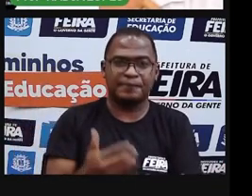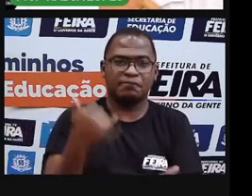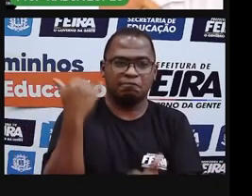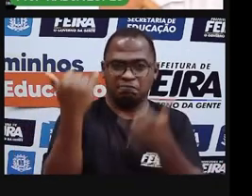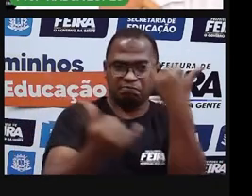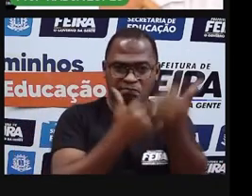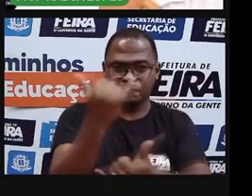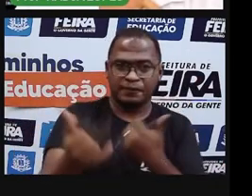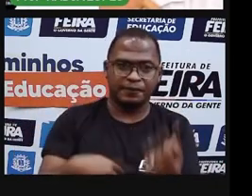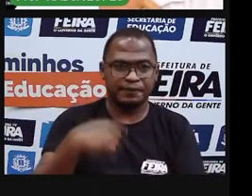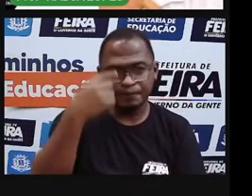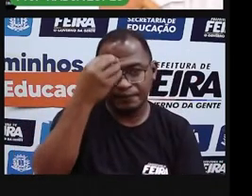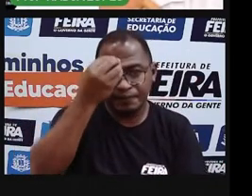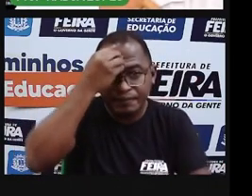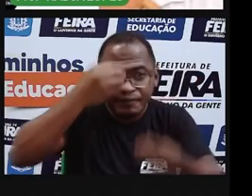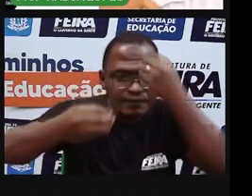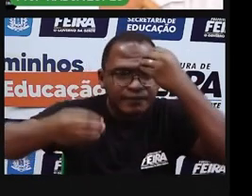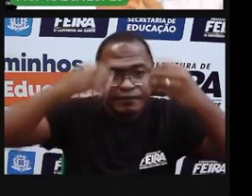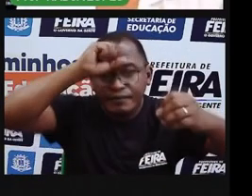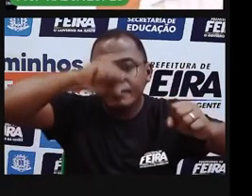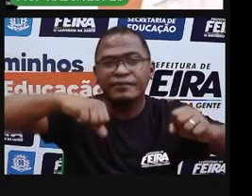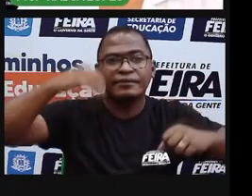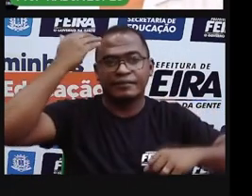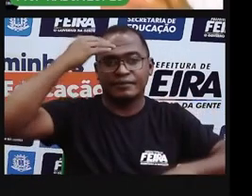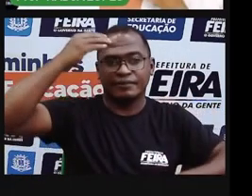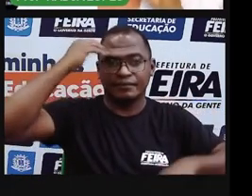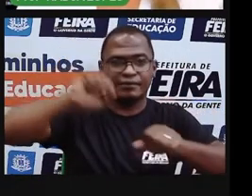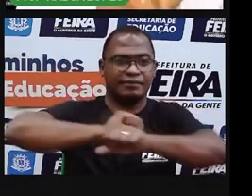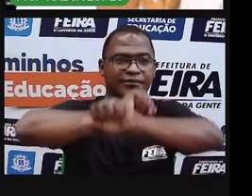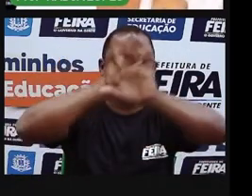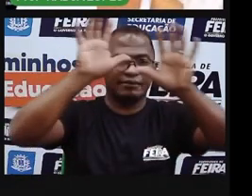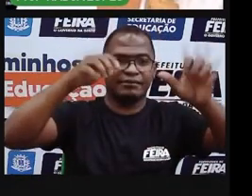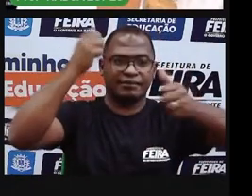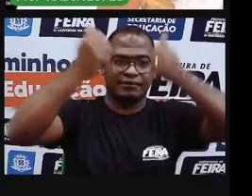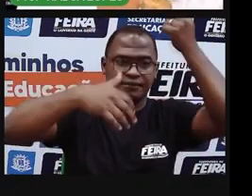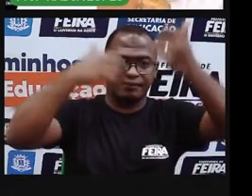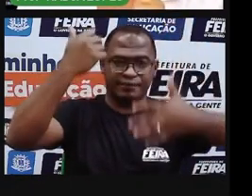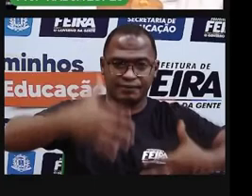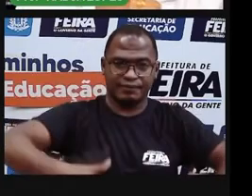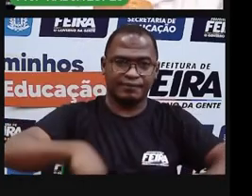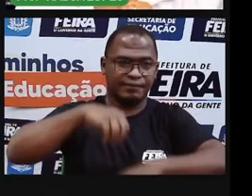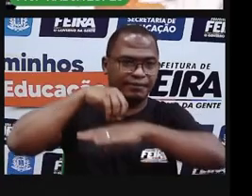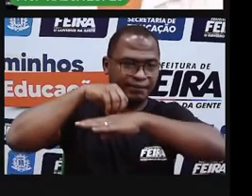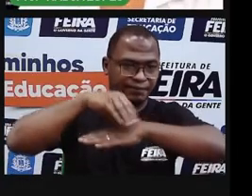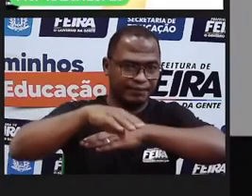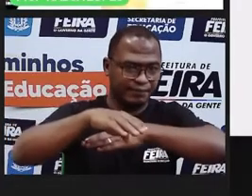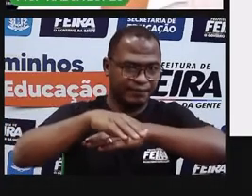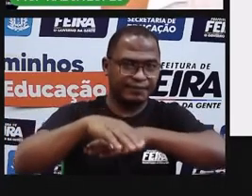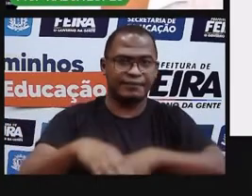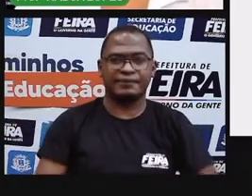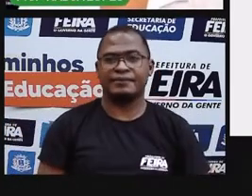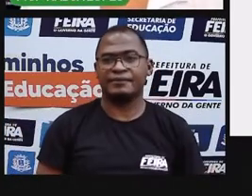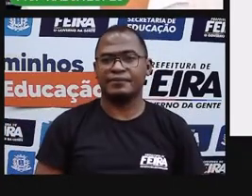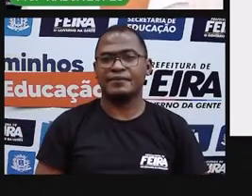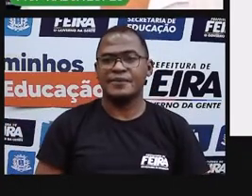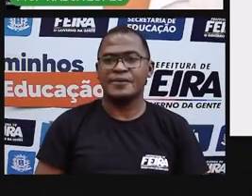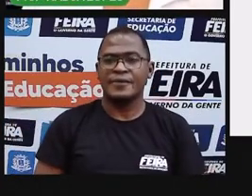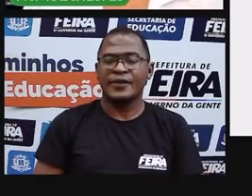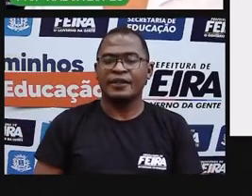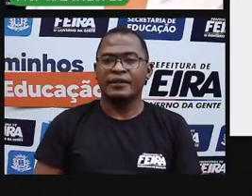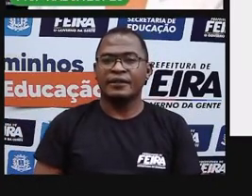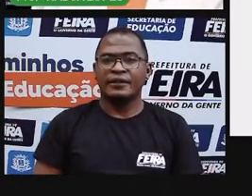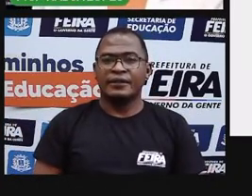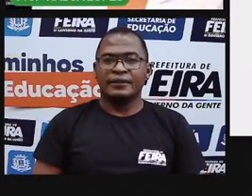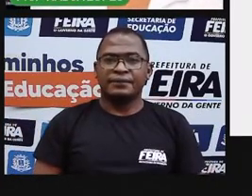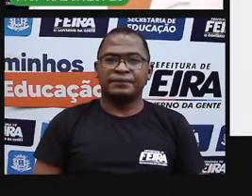com vocês para ver se vocês conseguiram entender basicamente que eu quero passar para vocês tá bom E aí